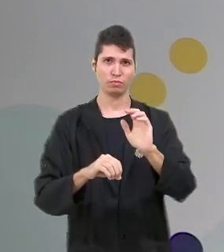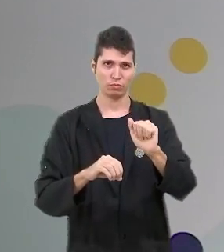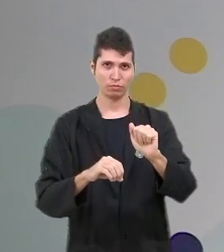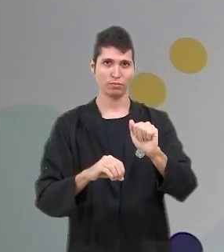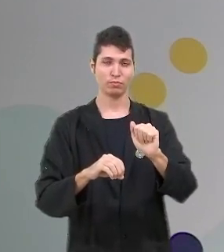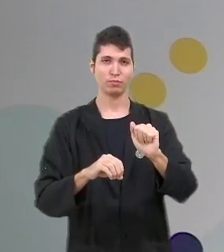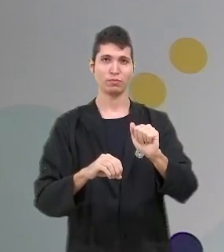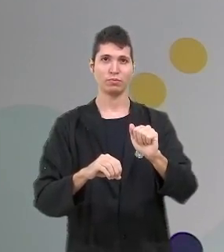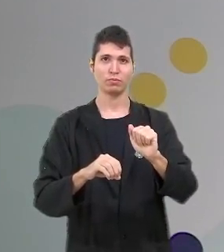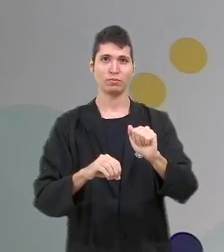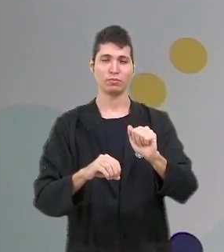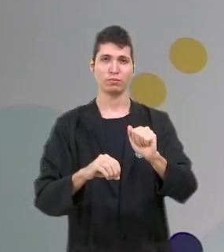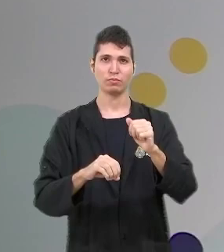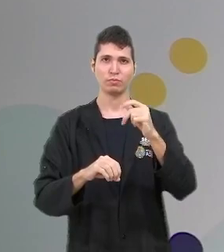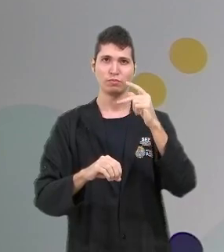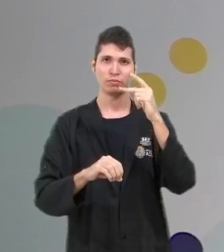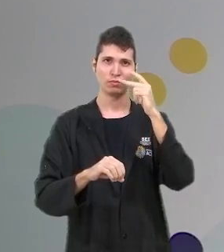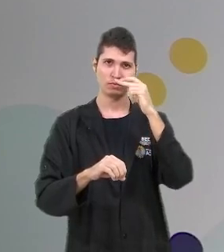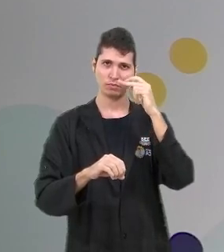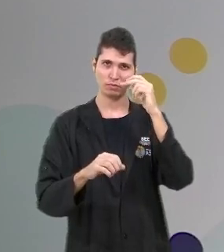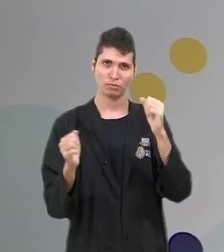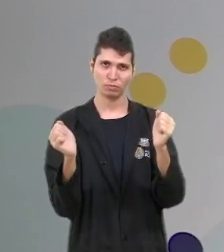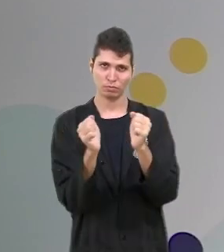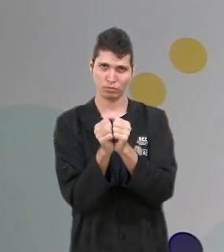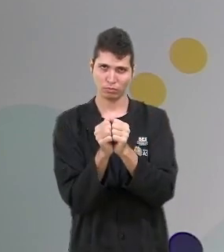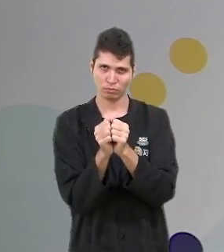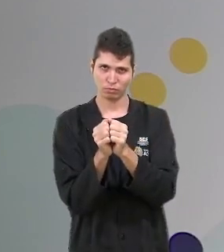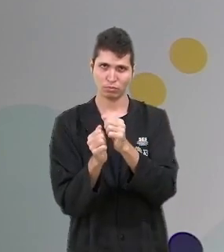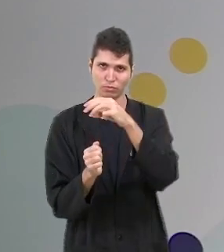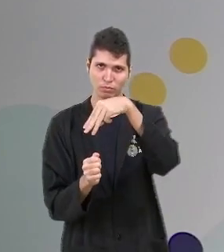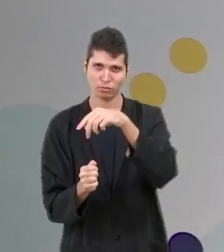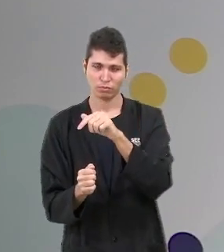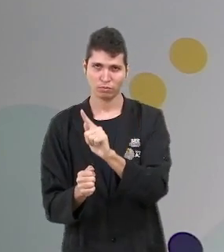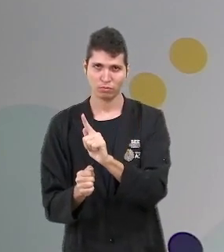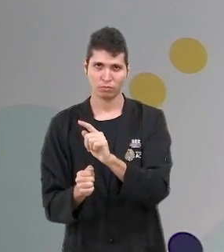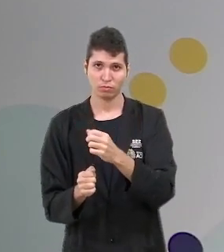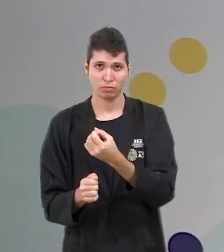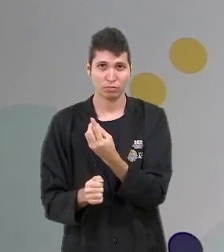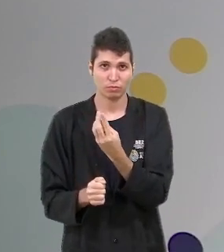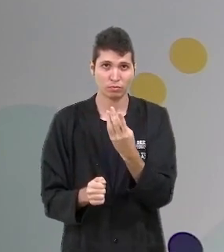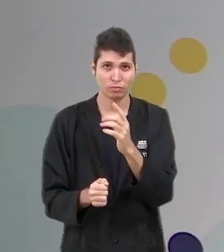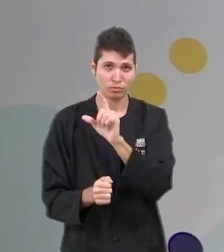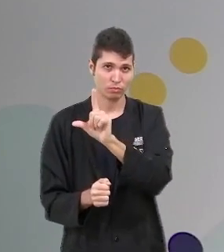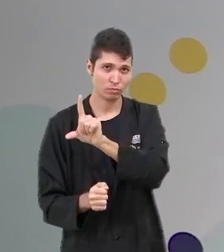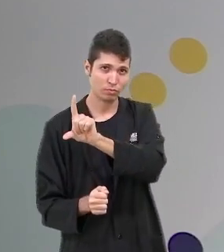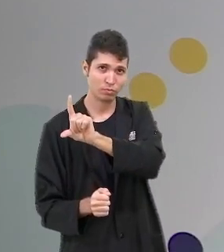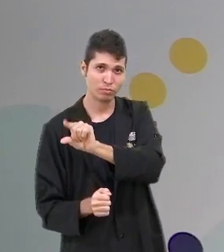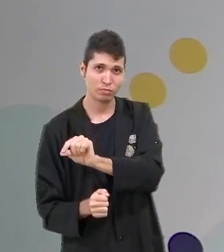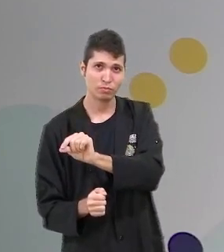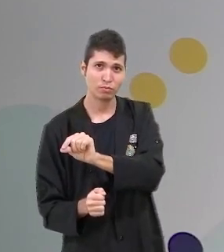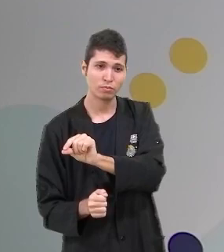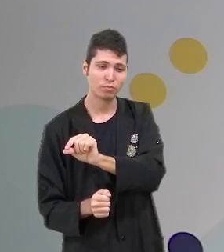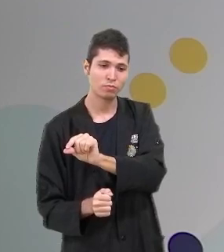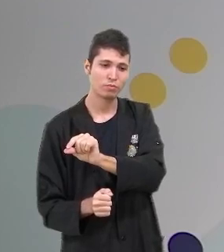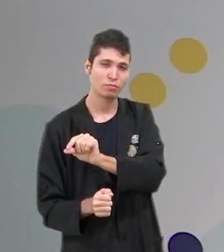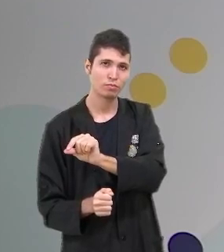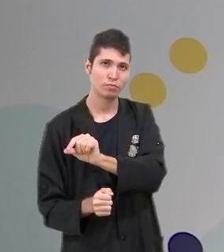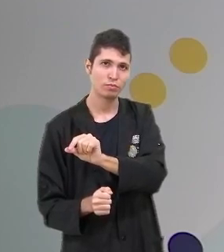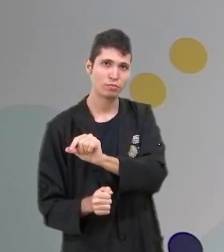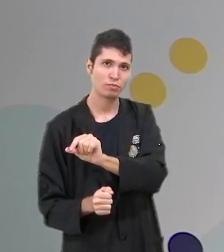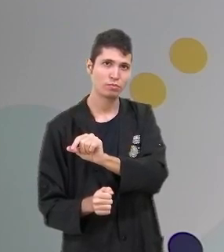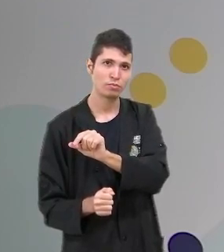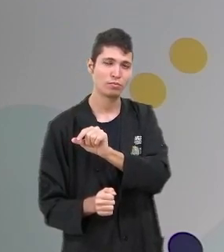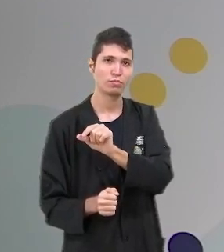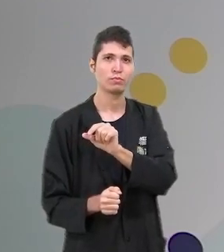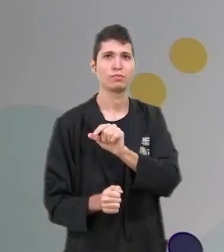com o magnésio, eu consigo observar que o magnésio vai ter uma quantidade menor de camadas em relação ao bário. Se o